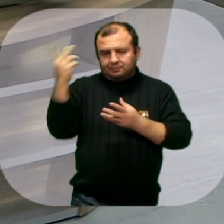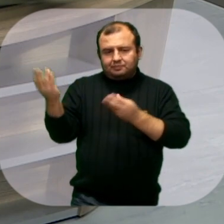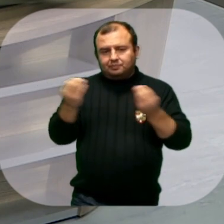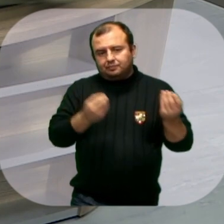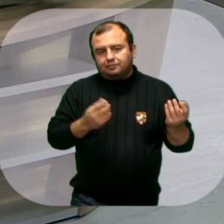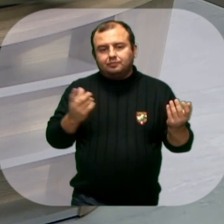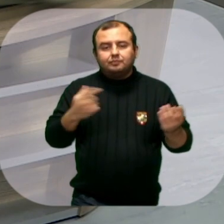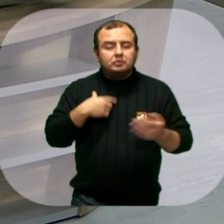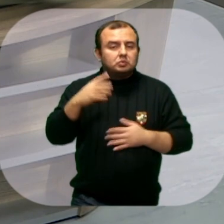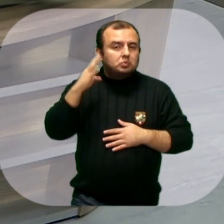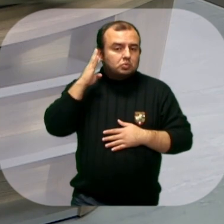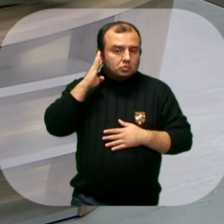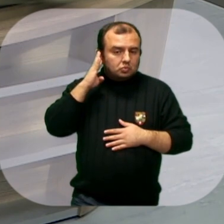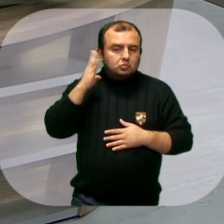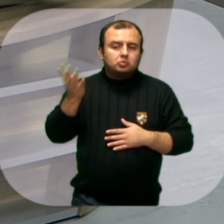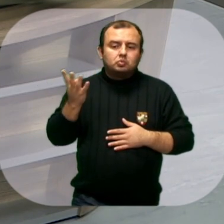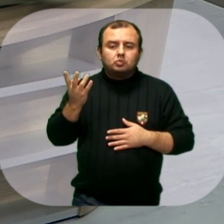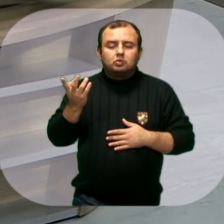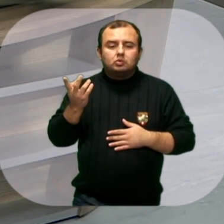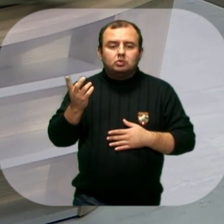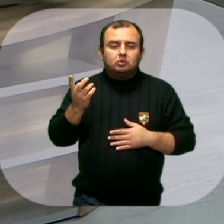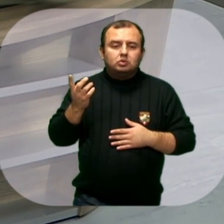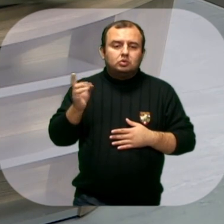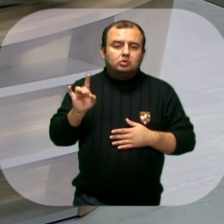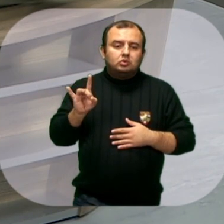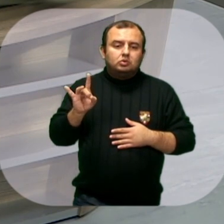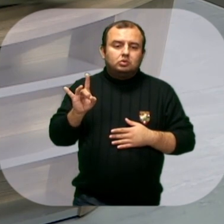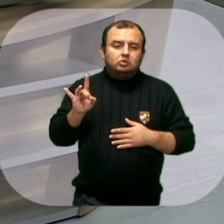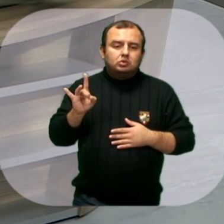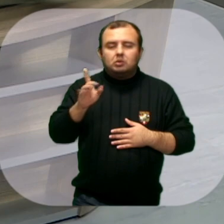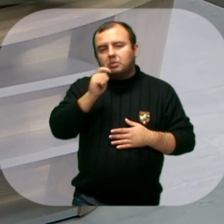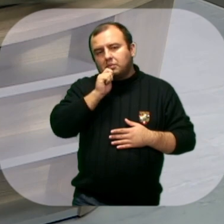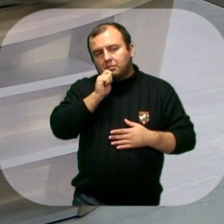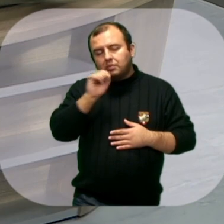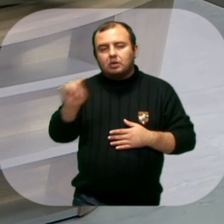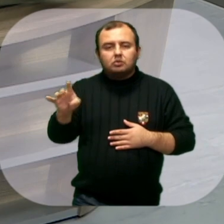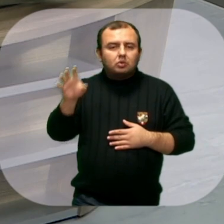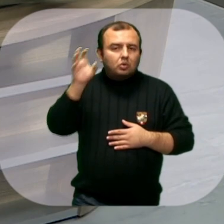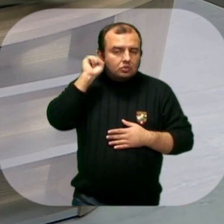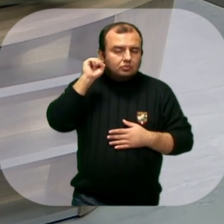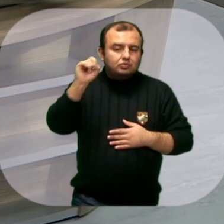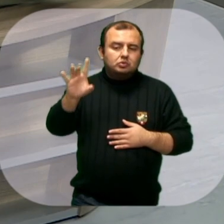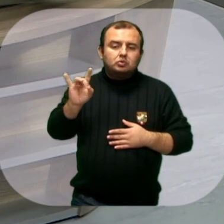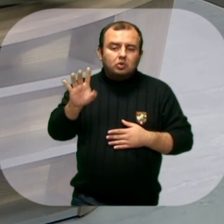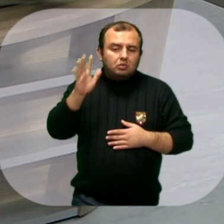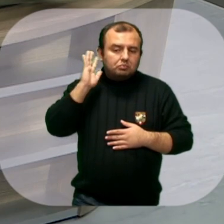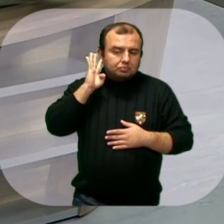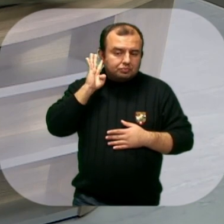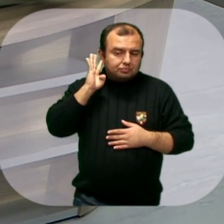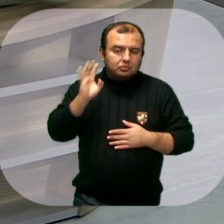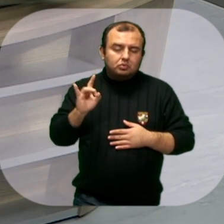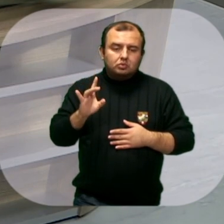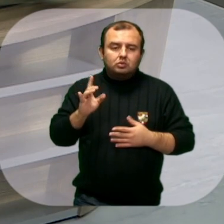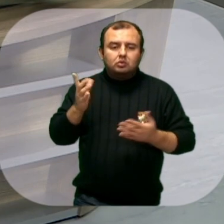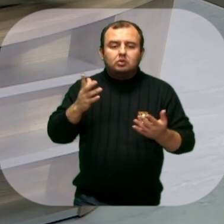não, eu só quero ouvir um podcast, ou eu só quero saber, eu quero